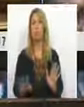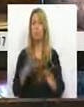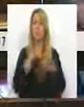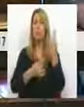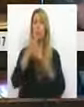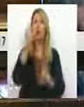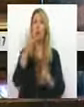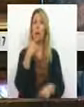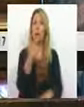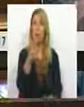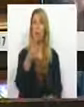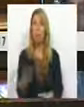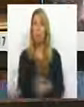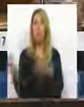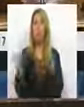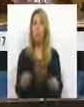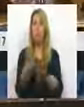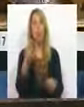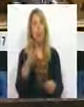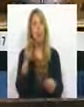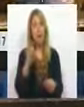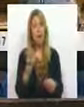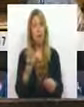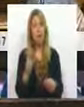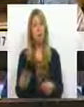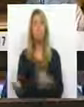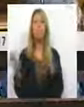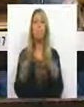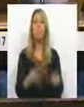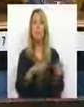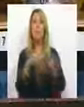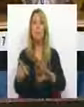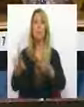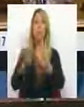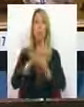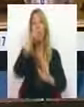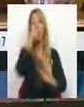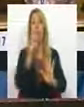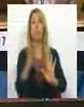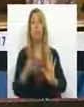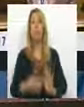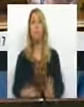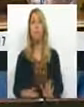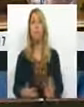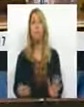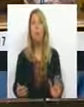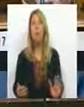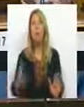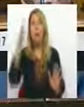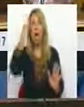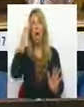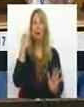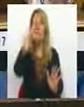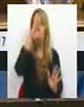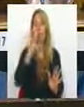estranha-se, anunciou que ia apresentar o Partido Socialista uma alteração legislativa para o Governo. Normalmente, julgo que será o